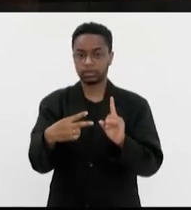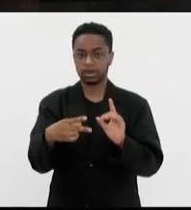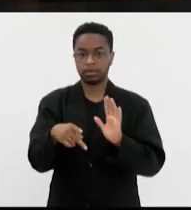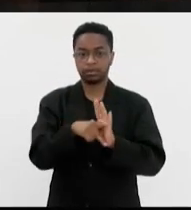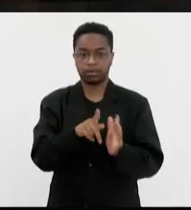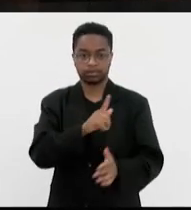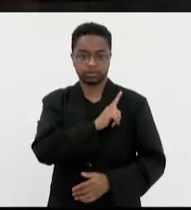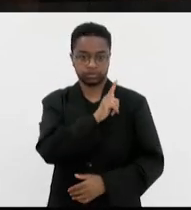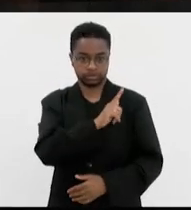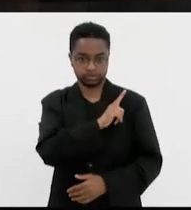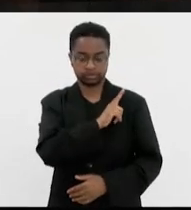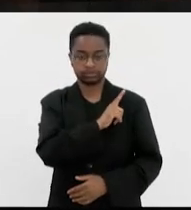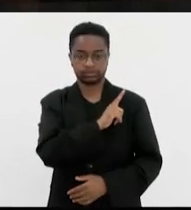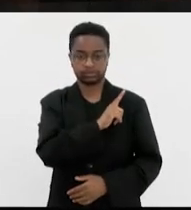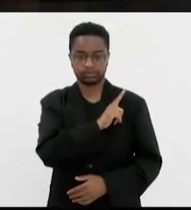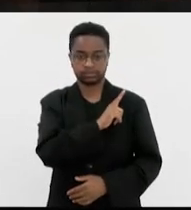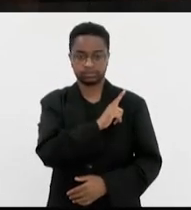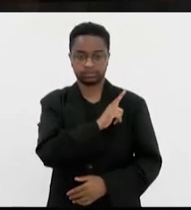gestão,